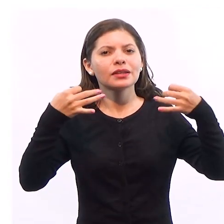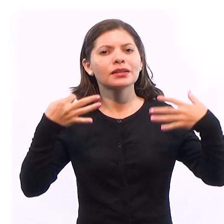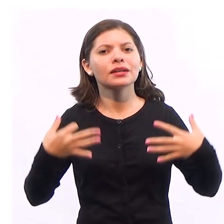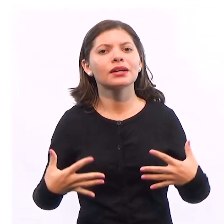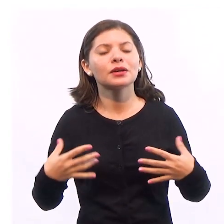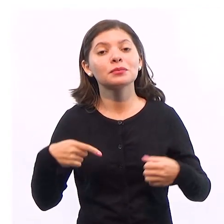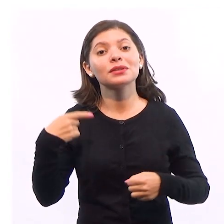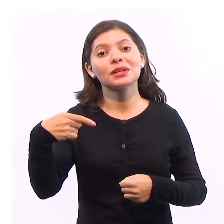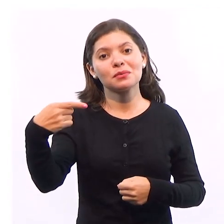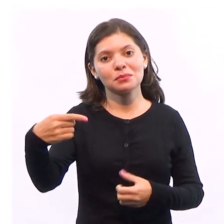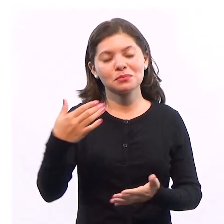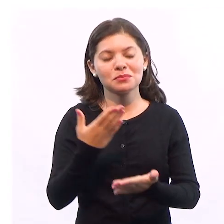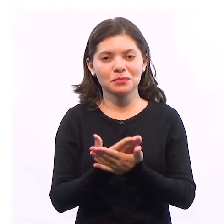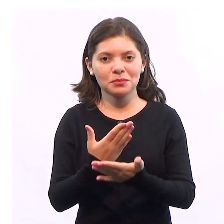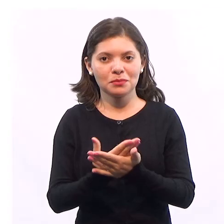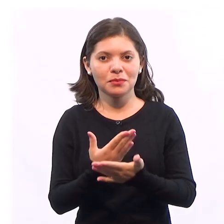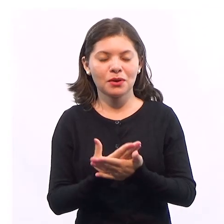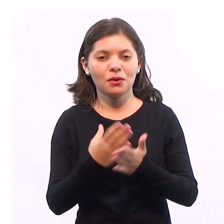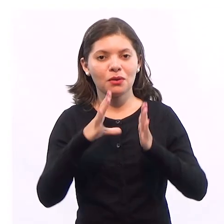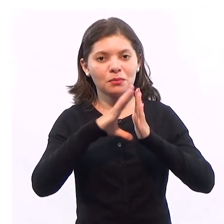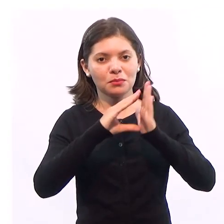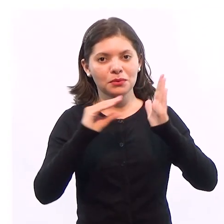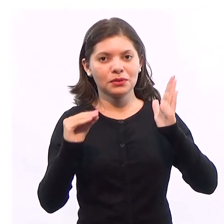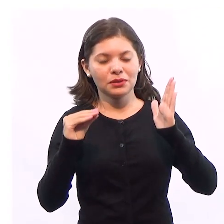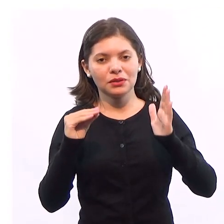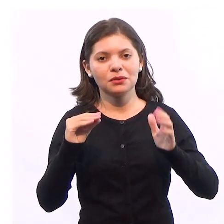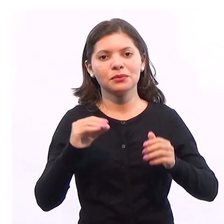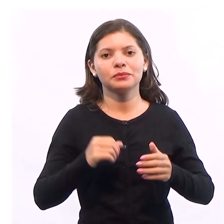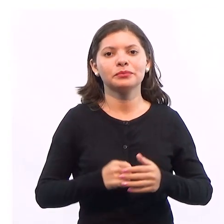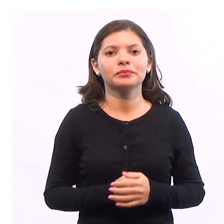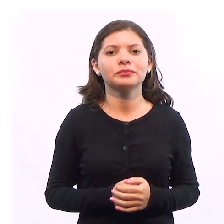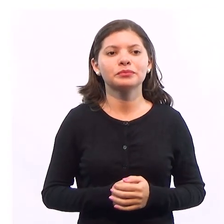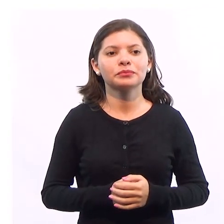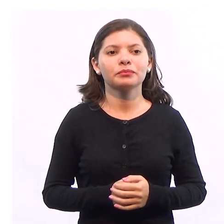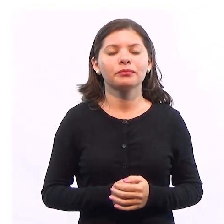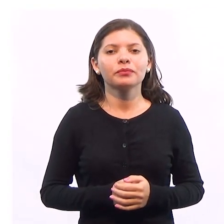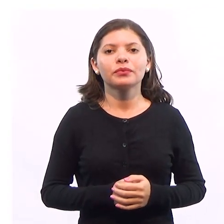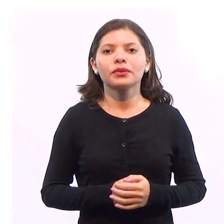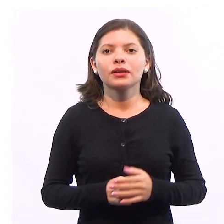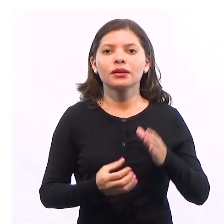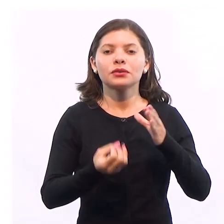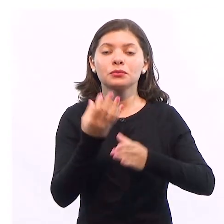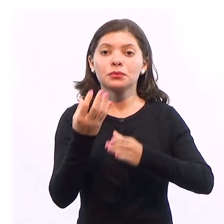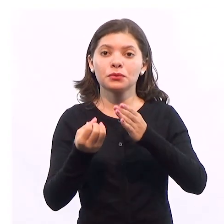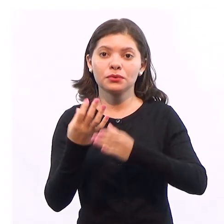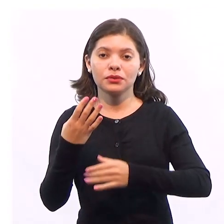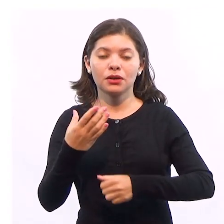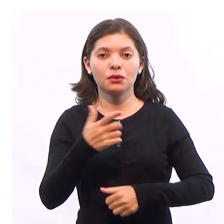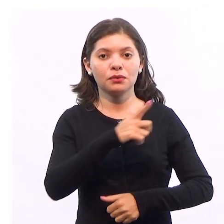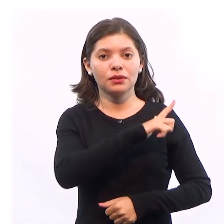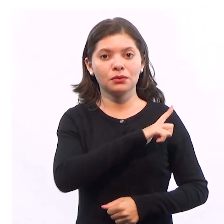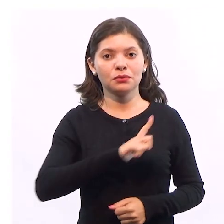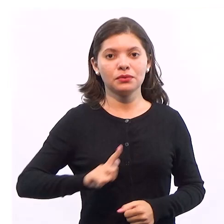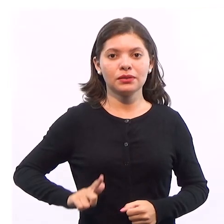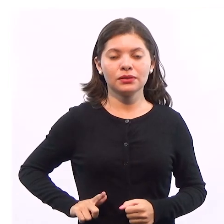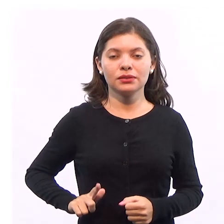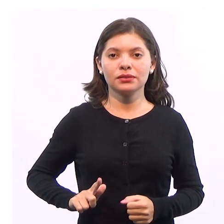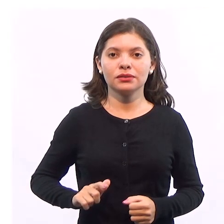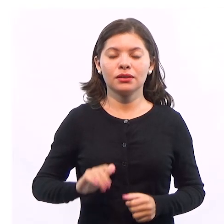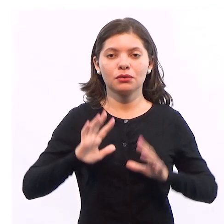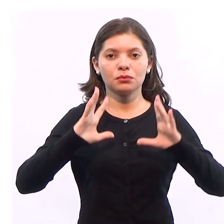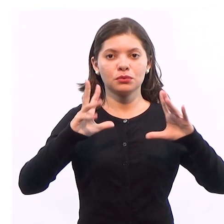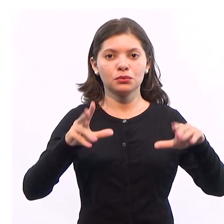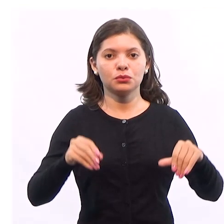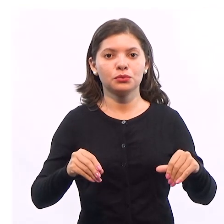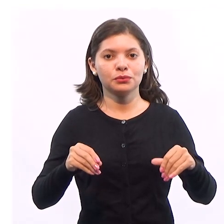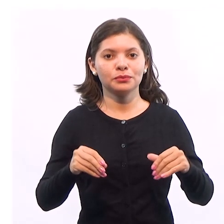Falaremos então na próxima aula aí do modelo japonês de produção e por fim lá da governança como